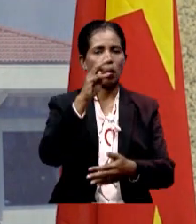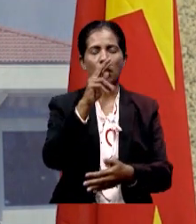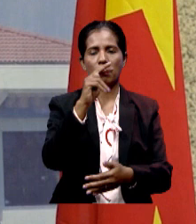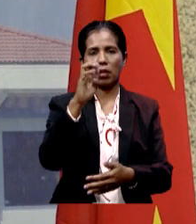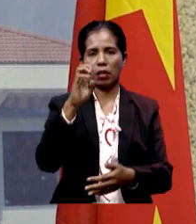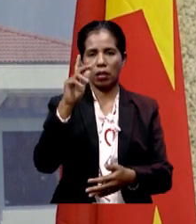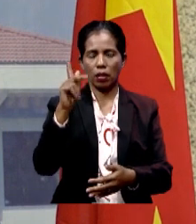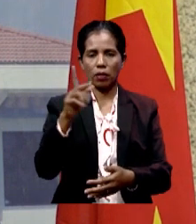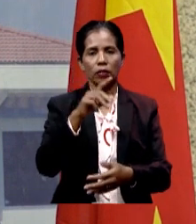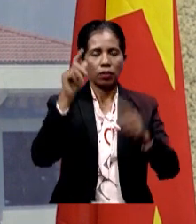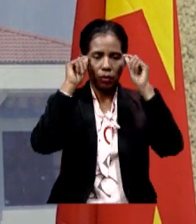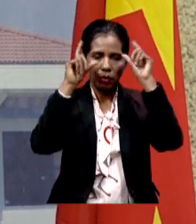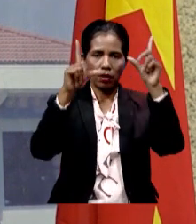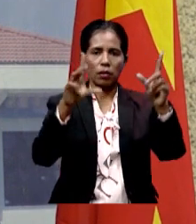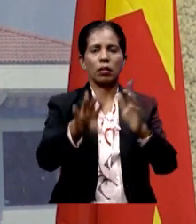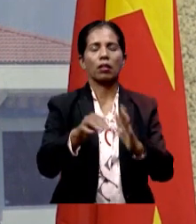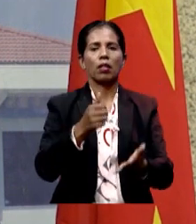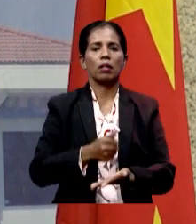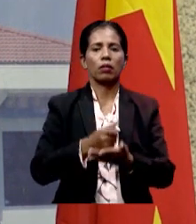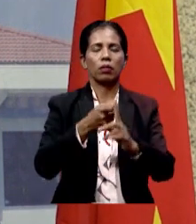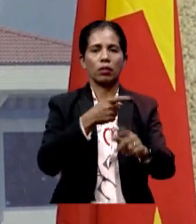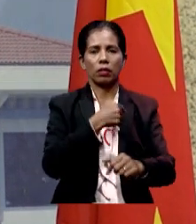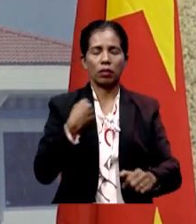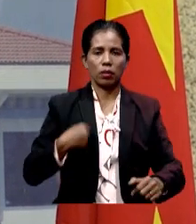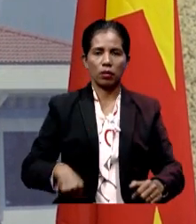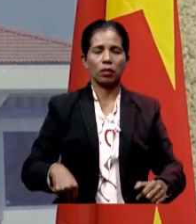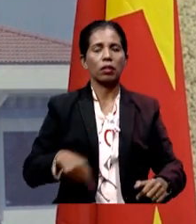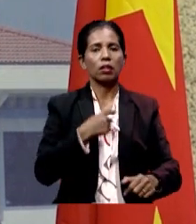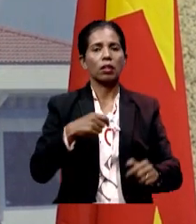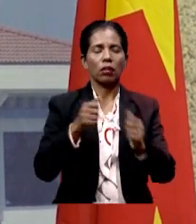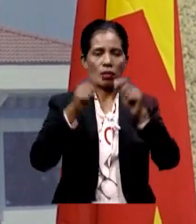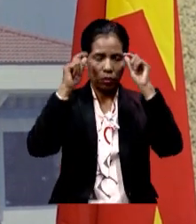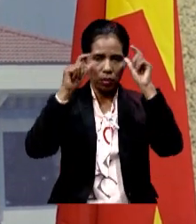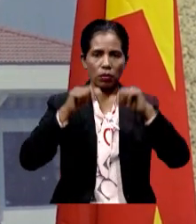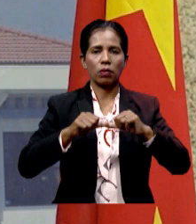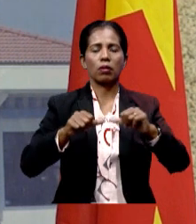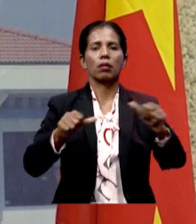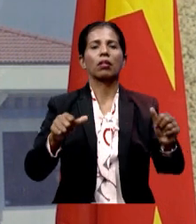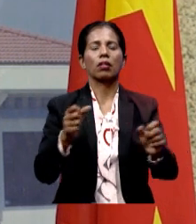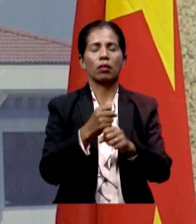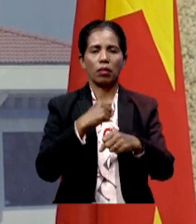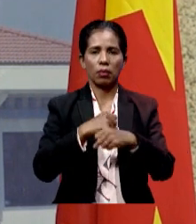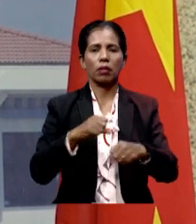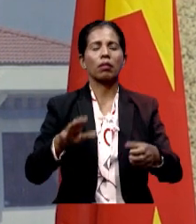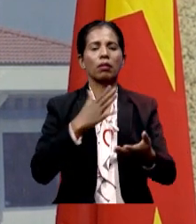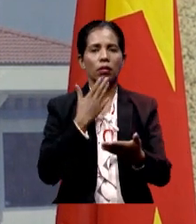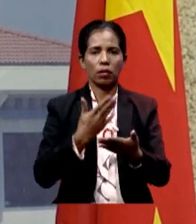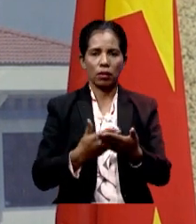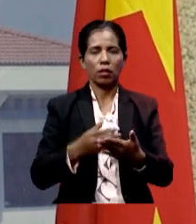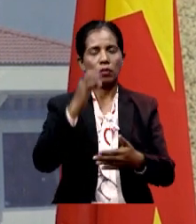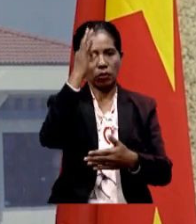a Timor Leste ninia nebe maketa ajuda Rússia China. China ho Timor Leste se continua atu hameting amizade e ha futuro tui